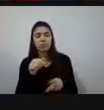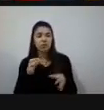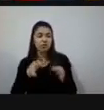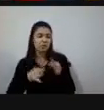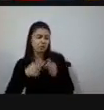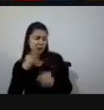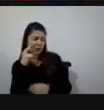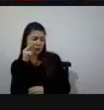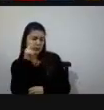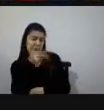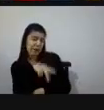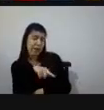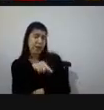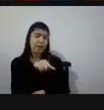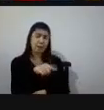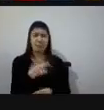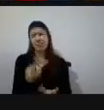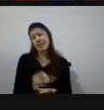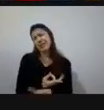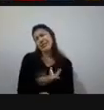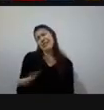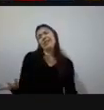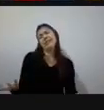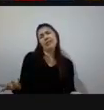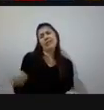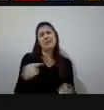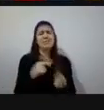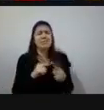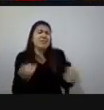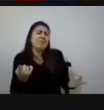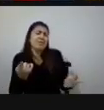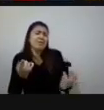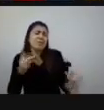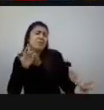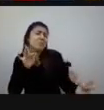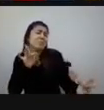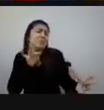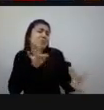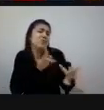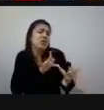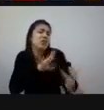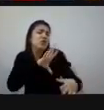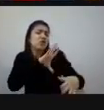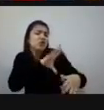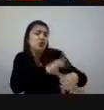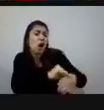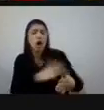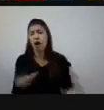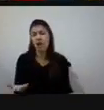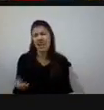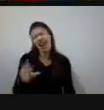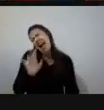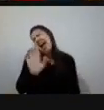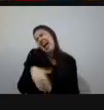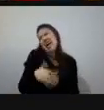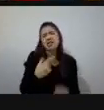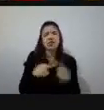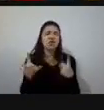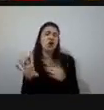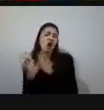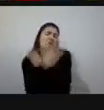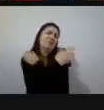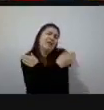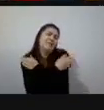vítima, de, mas ele nem tocou nela, ou, mas ele só estava abraçando, mas ele só colocava